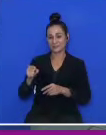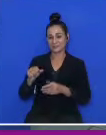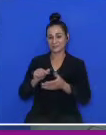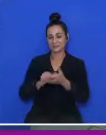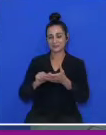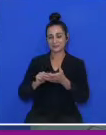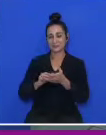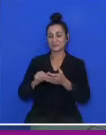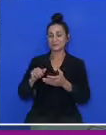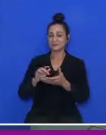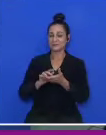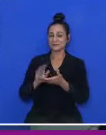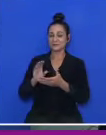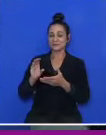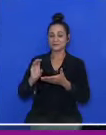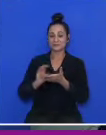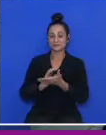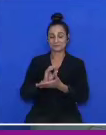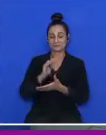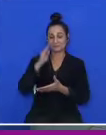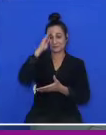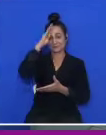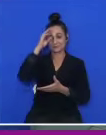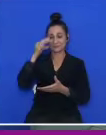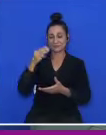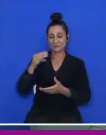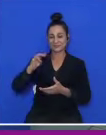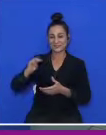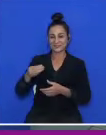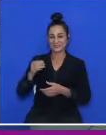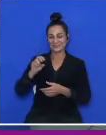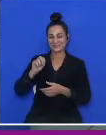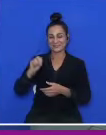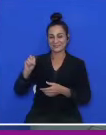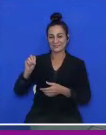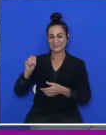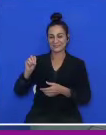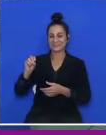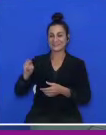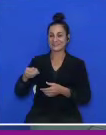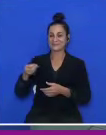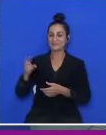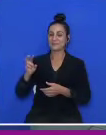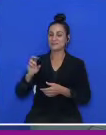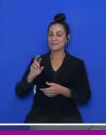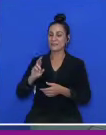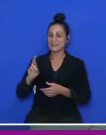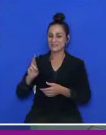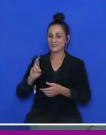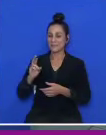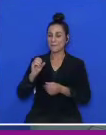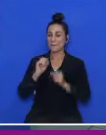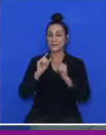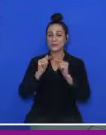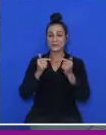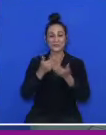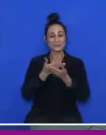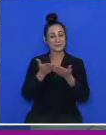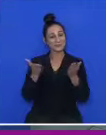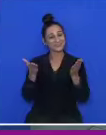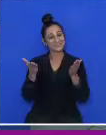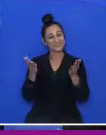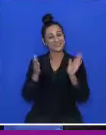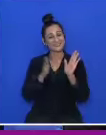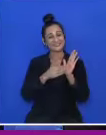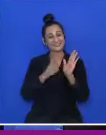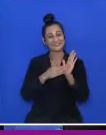2278 da Loto Fácil com o prêmio estimado em 3 milhões e 500 mil reais. Boa sorte para você que